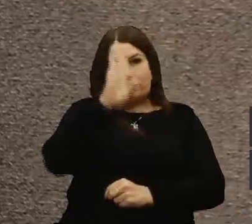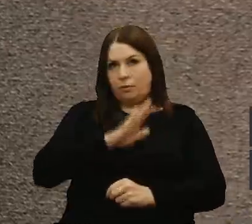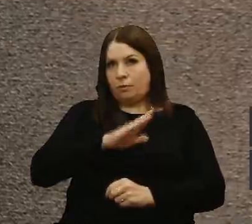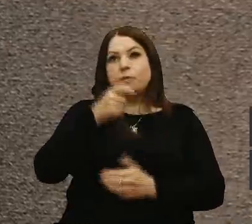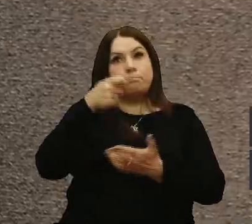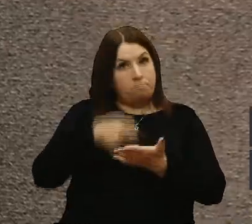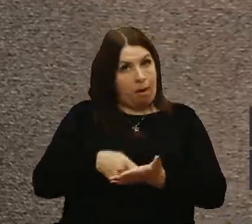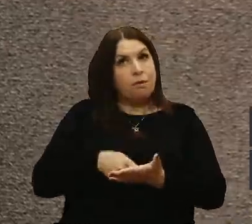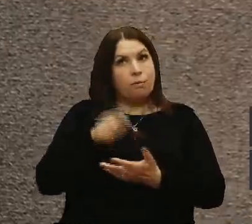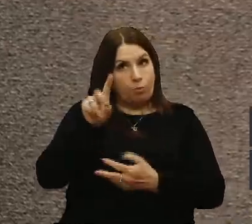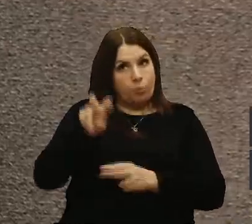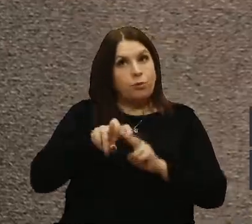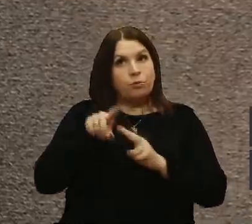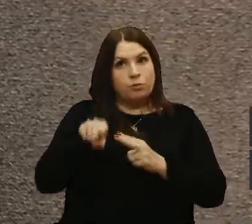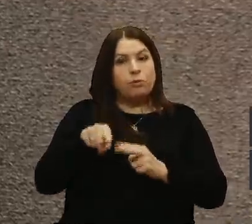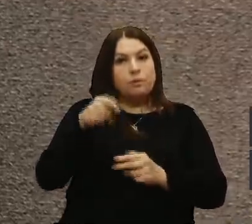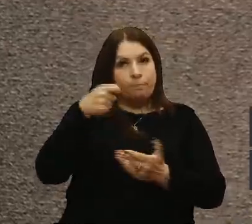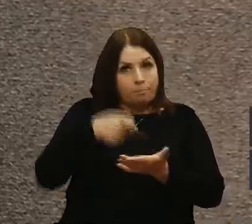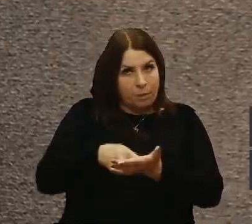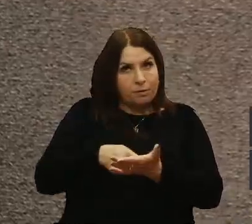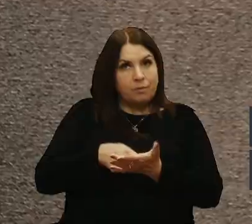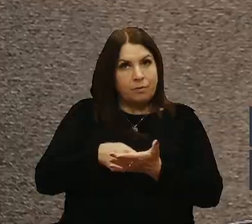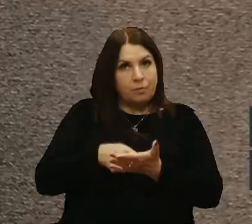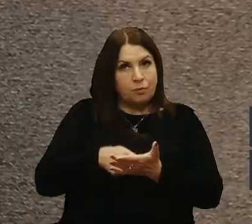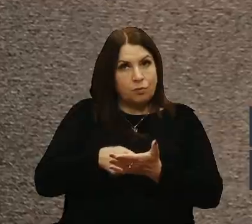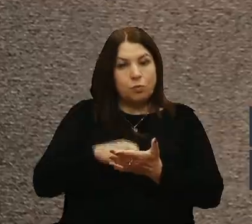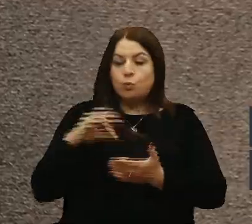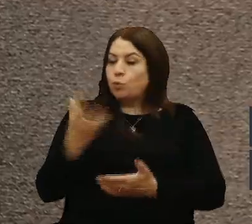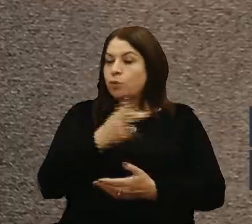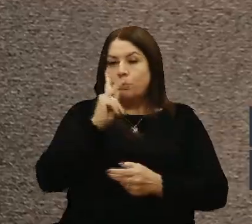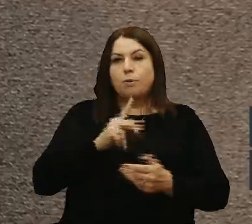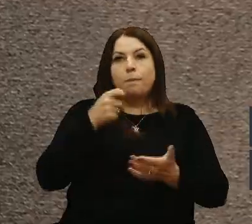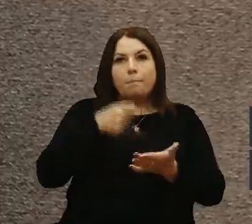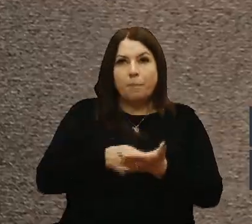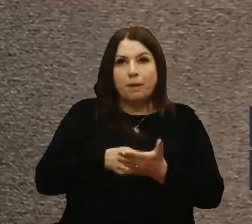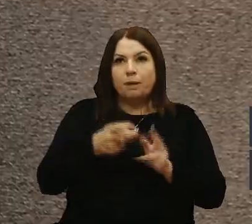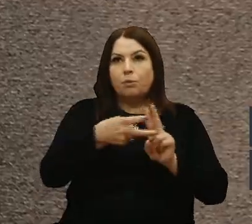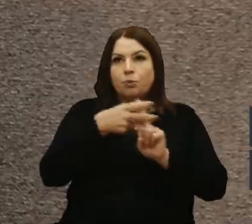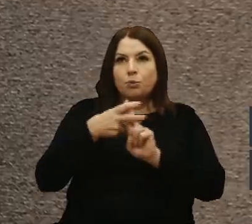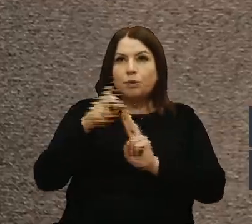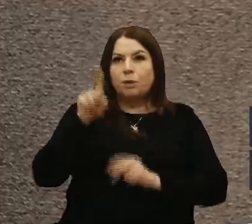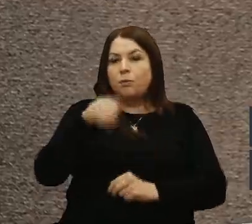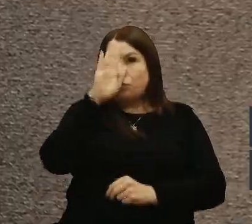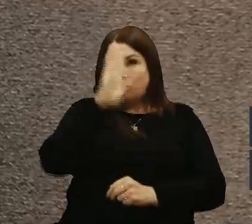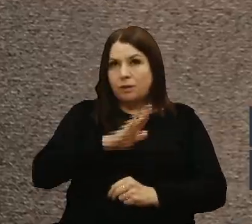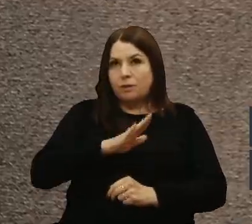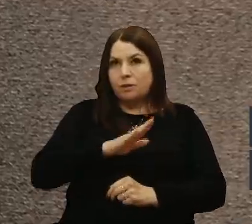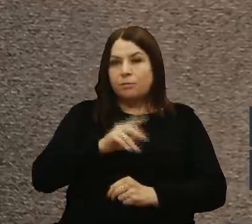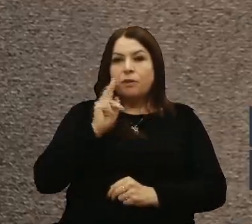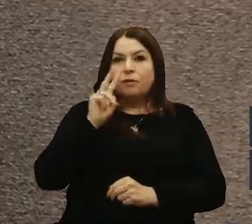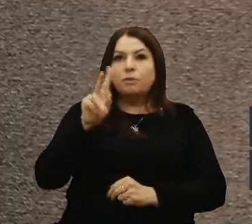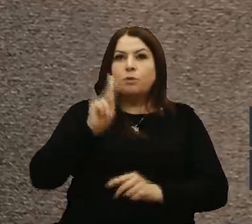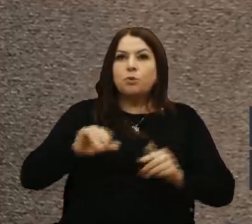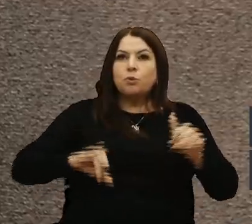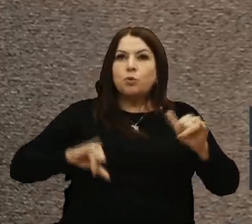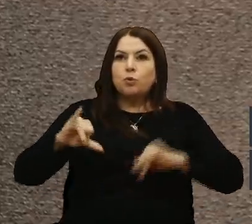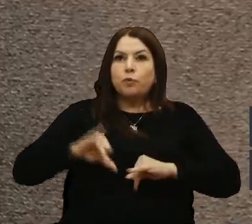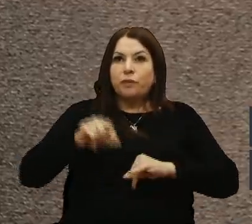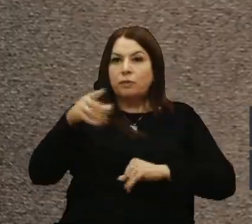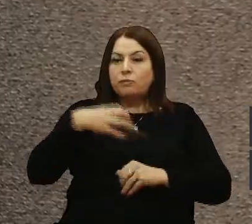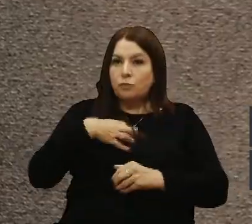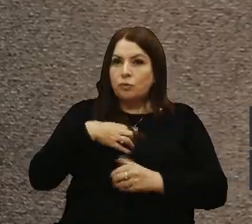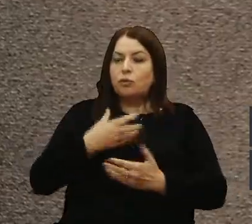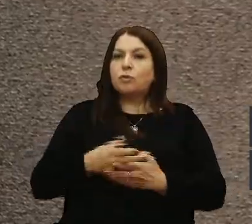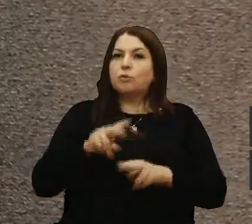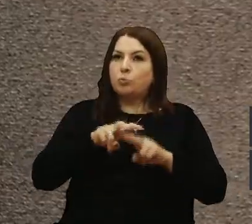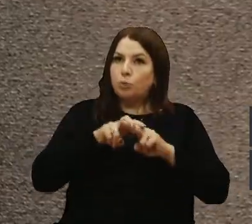pessoas pagam por isso. As pessoas pagam, todo mundo paga pelo SUS. Não é de graça para ver as pessoas sofrendo dessa maneira. Por